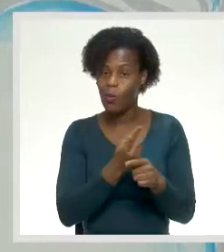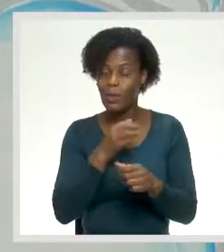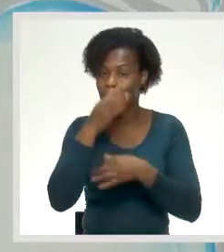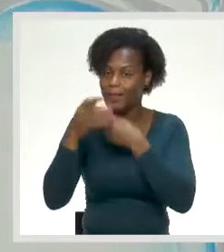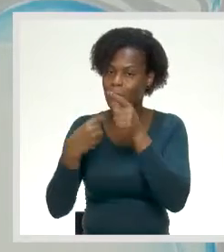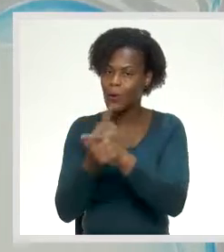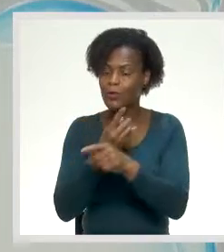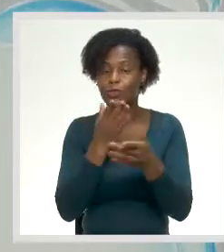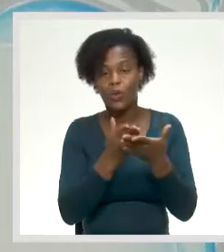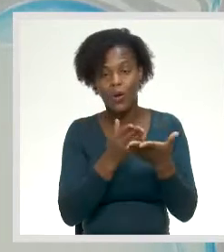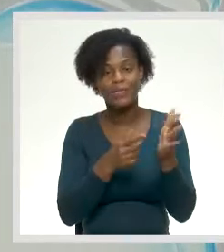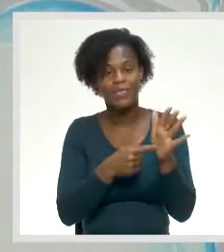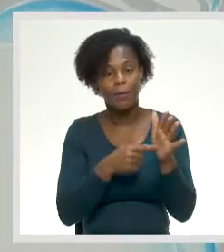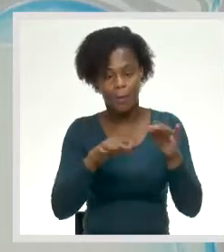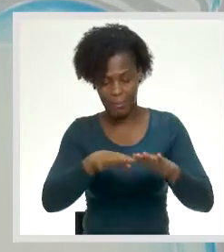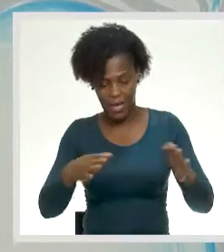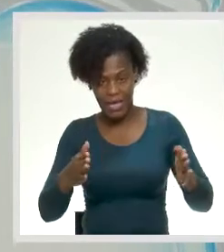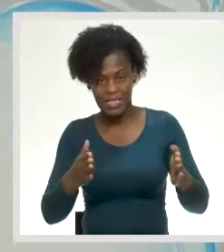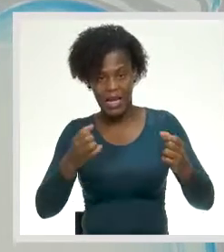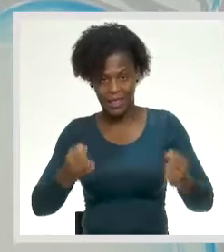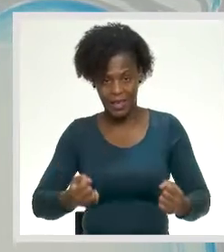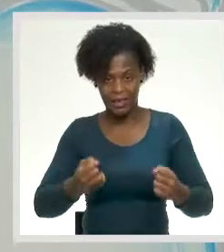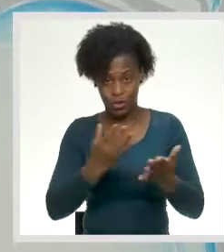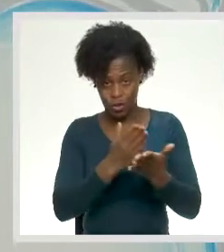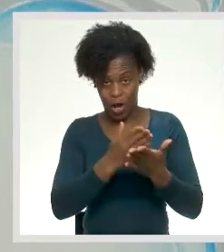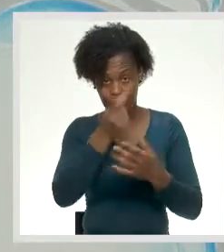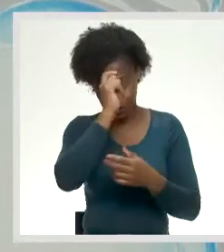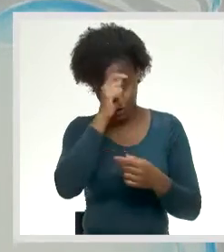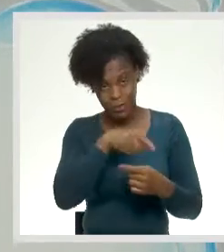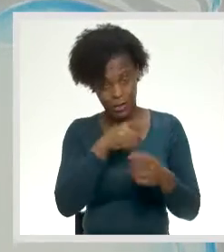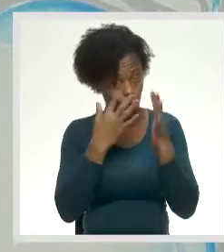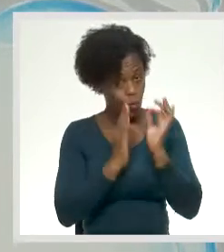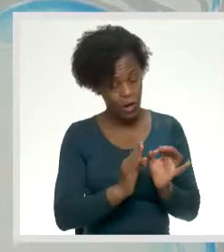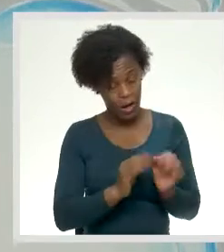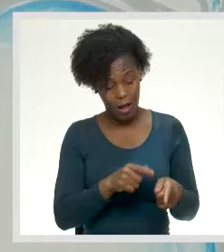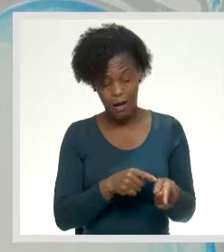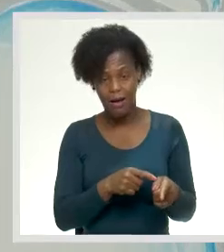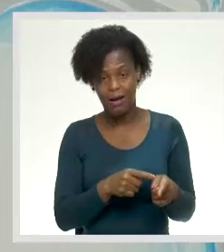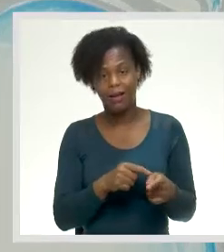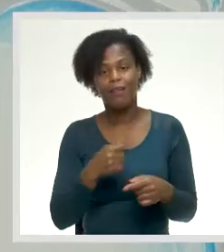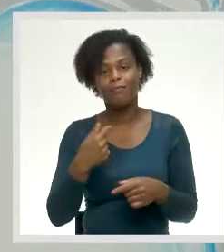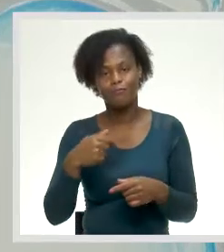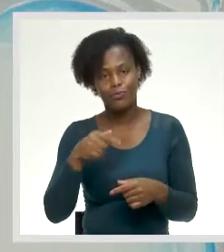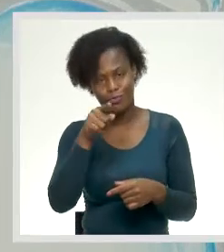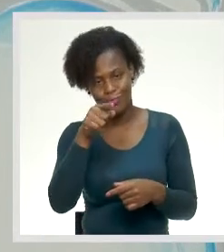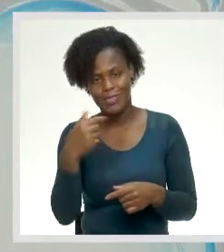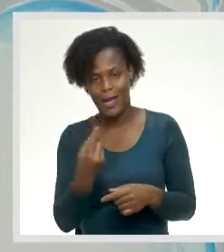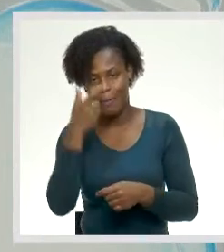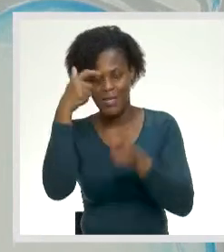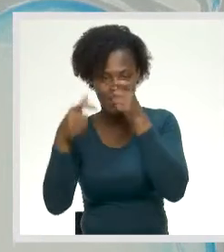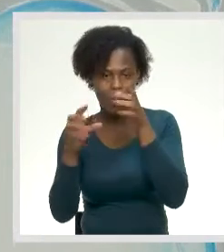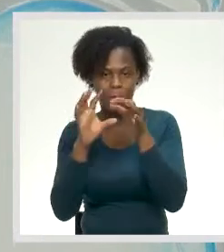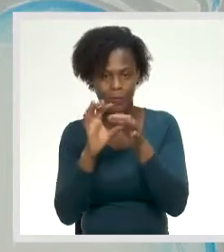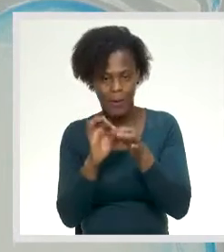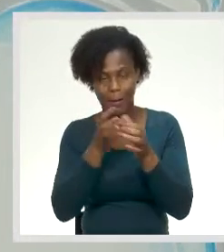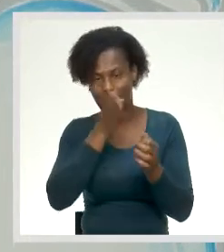património da escola, por exemplo, das mesas, das cadeiras, daí acabam por ter ou por serem